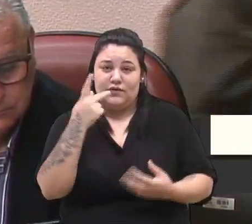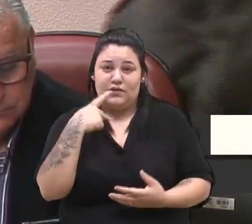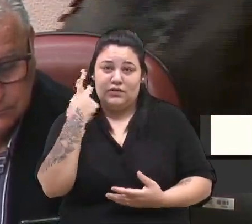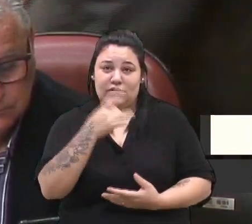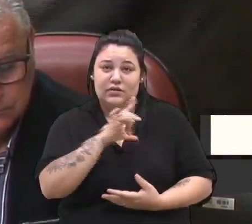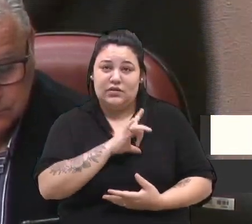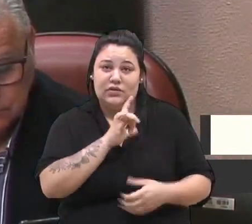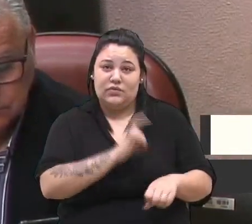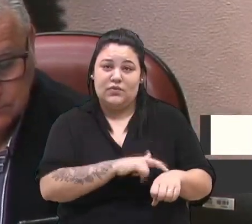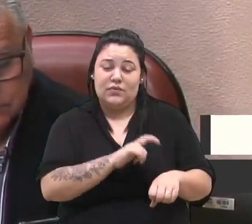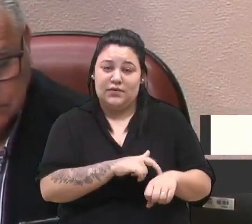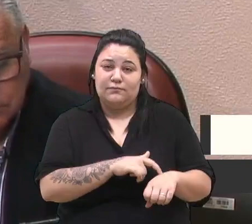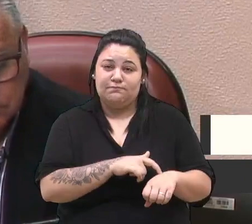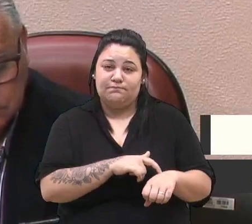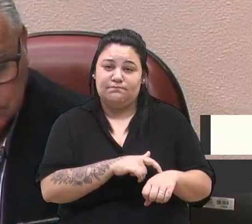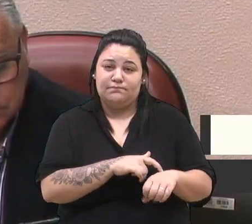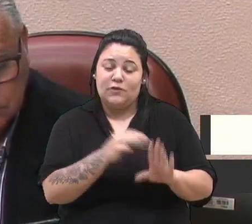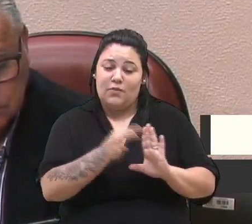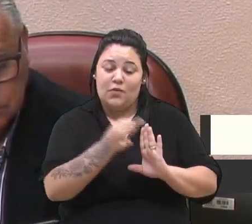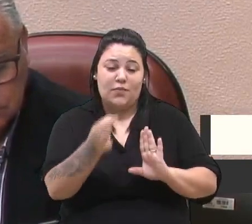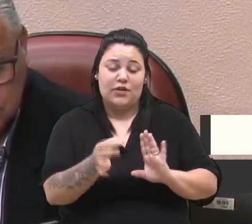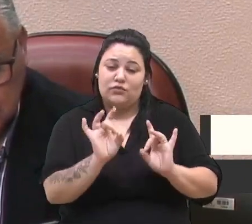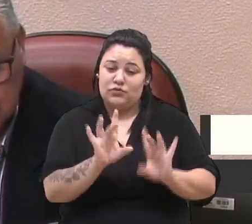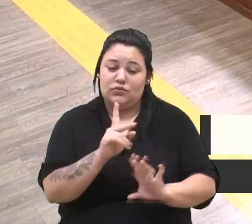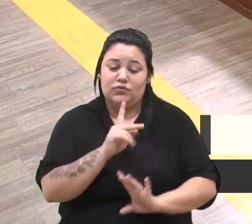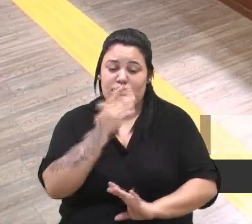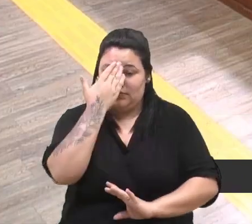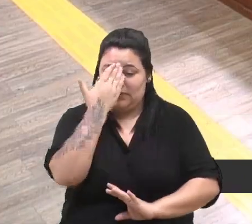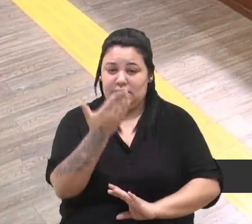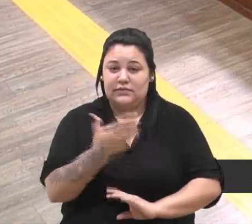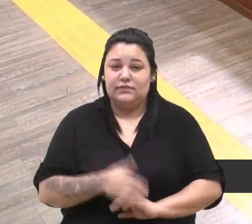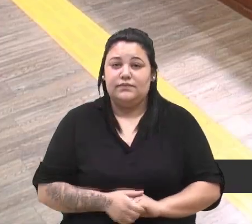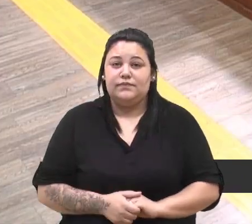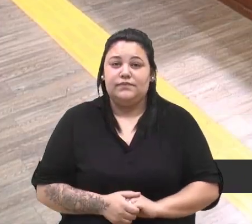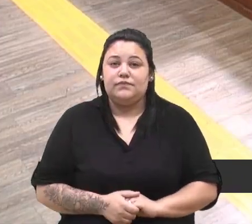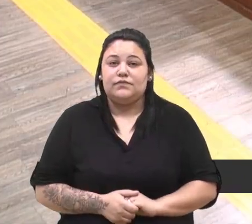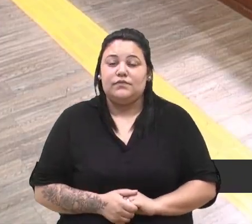tomando esta posição. Era isso, meu muito obrigado. Obrigado. Vereador Bressan.